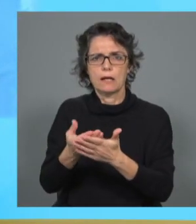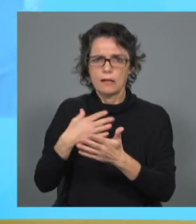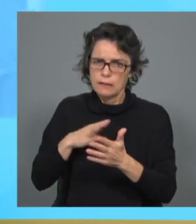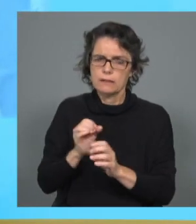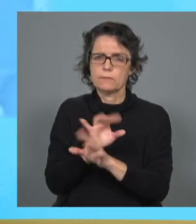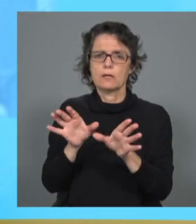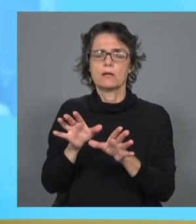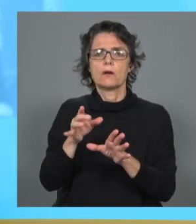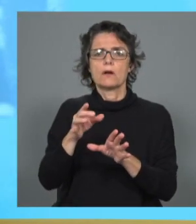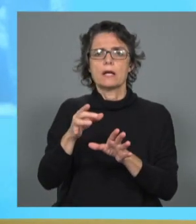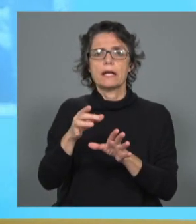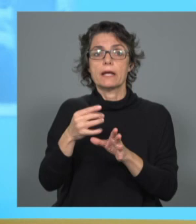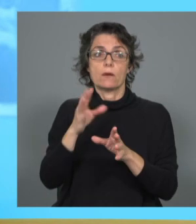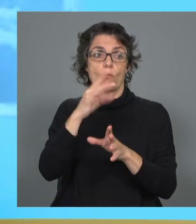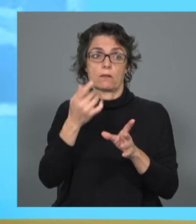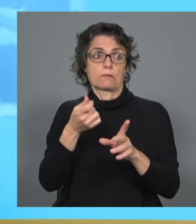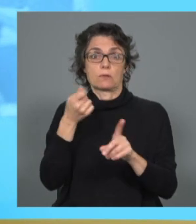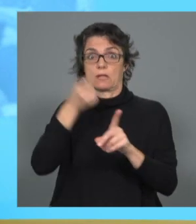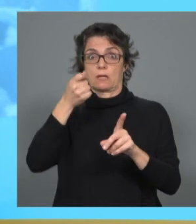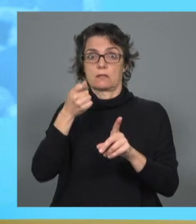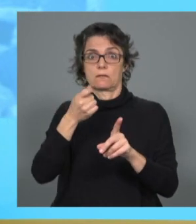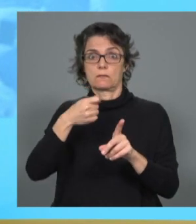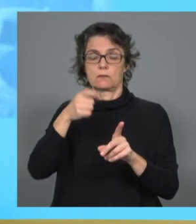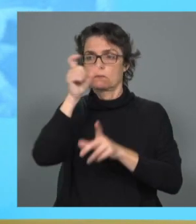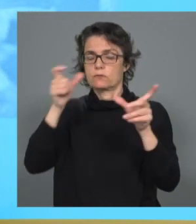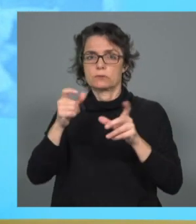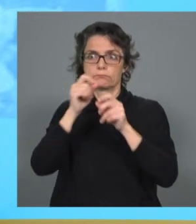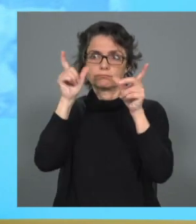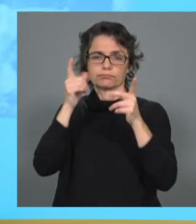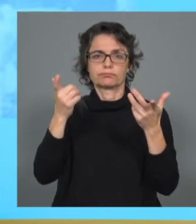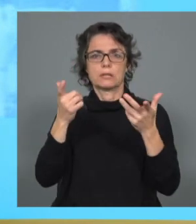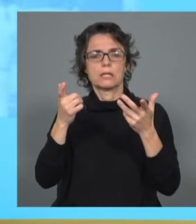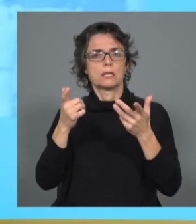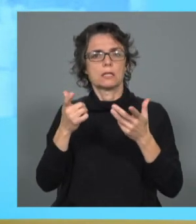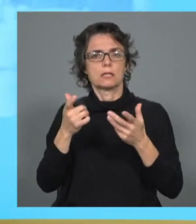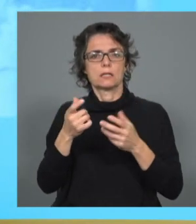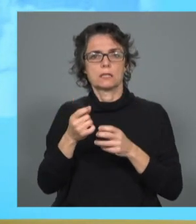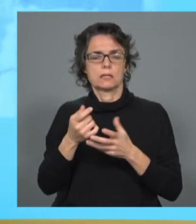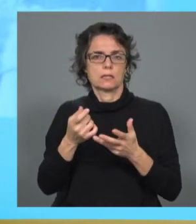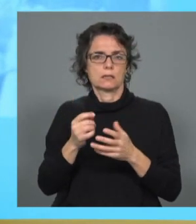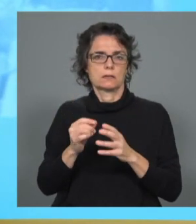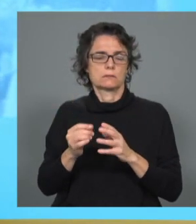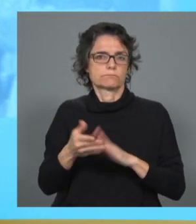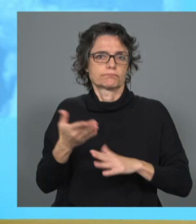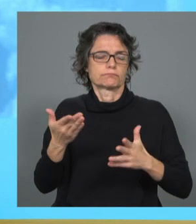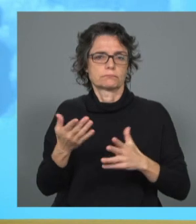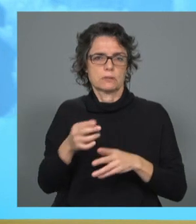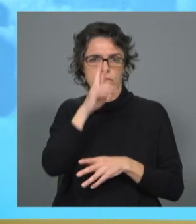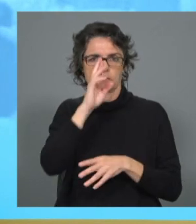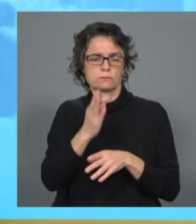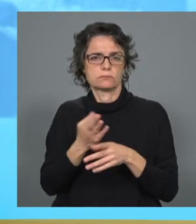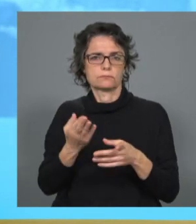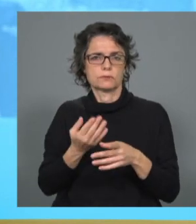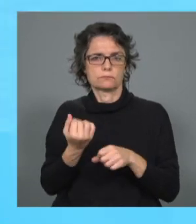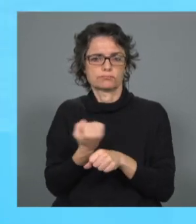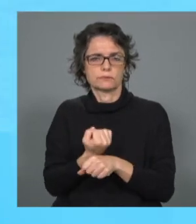lançou este repto, imediatamente as pessoas corresponderam muito empenhadamente, sim. Já